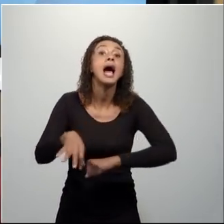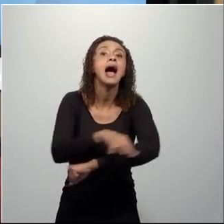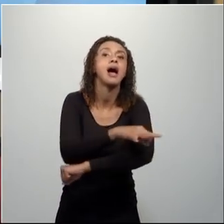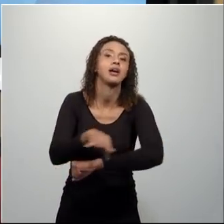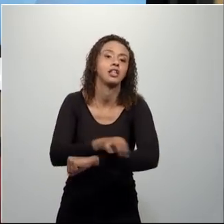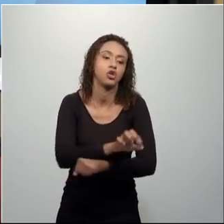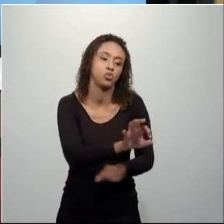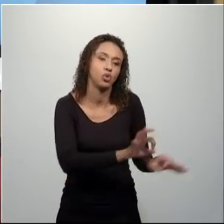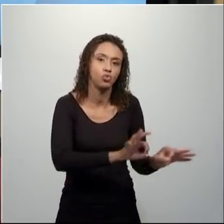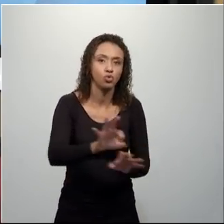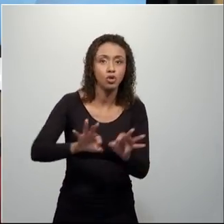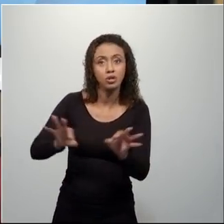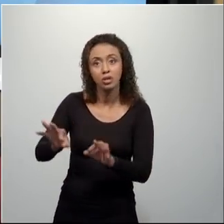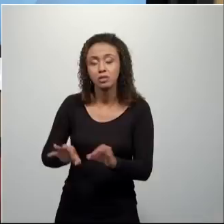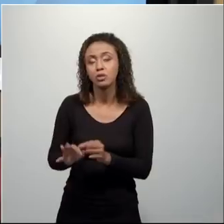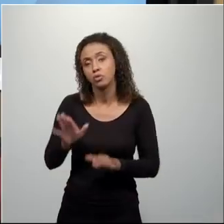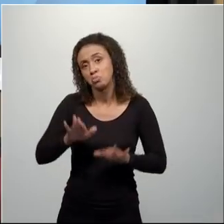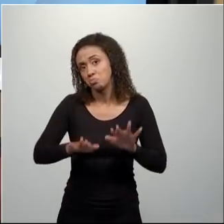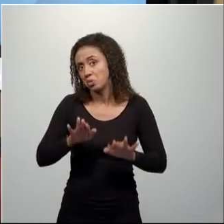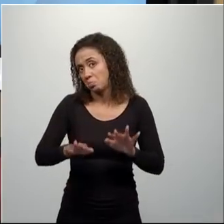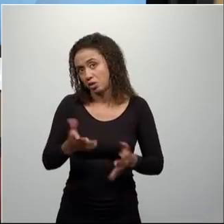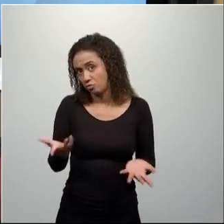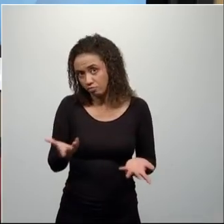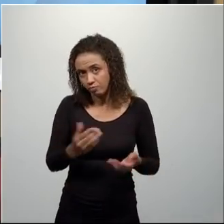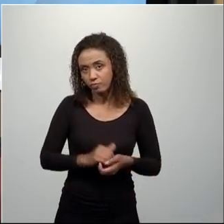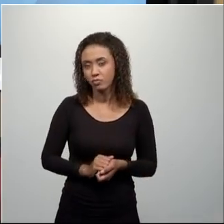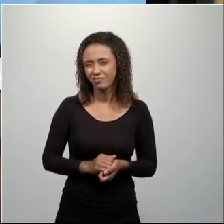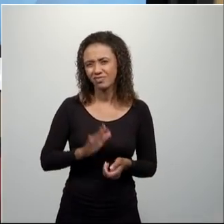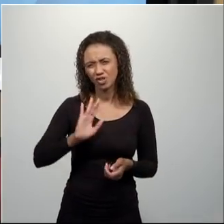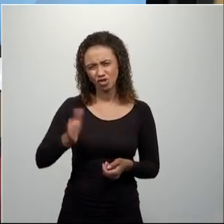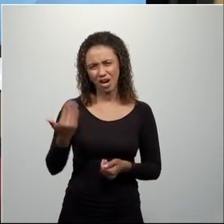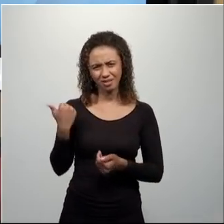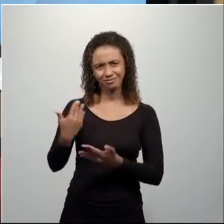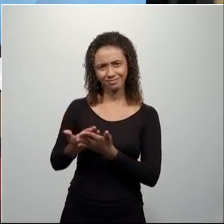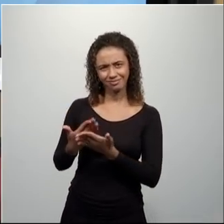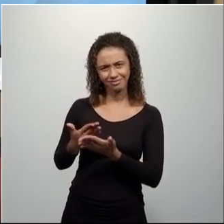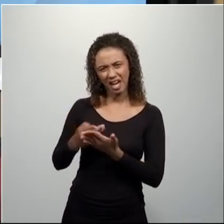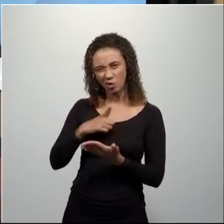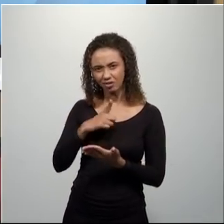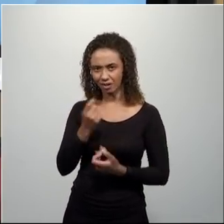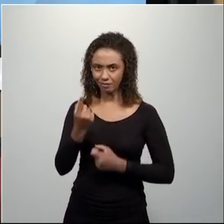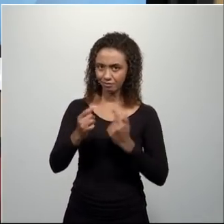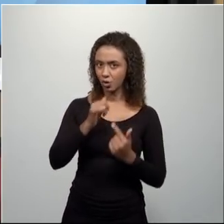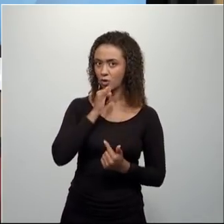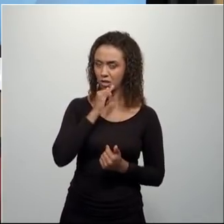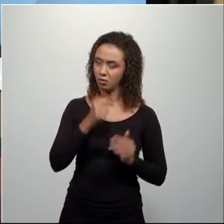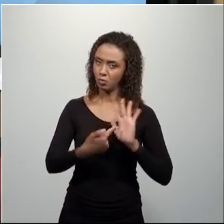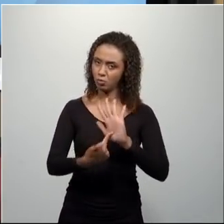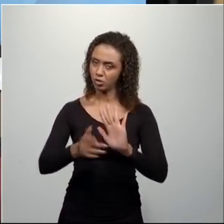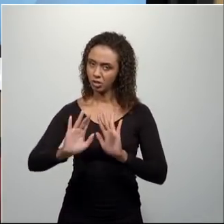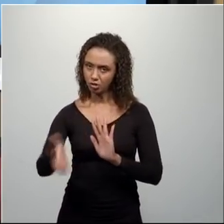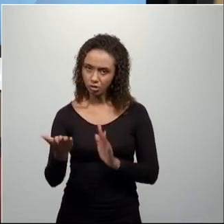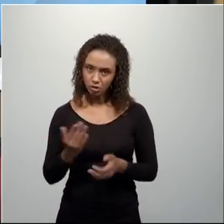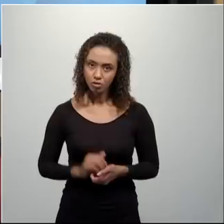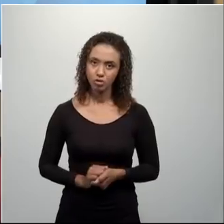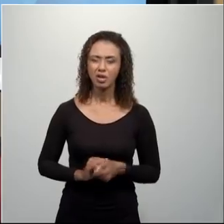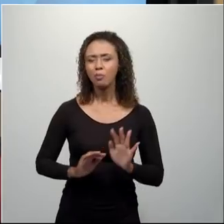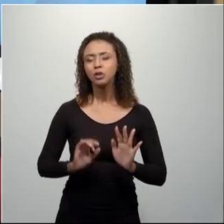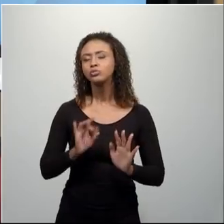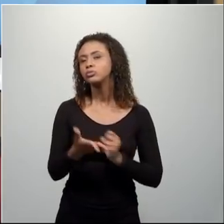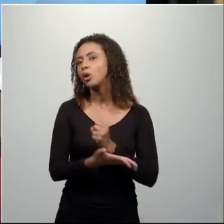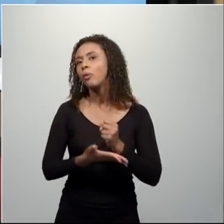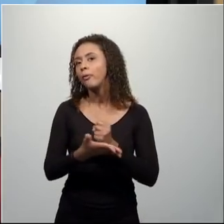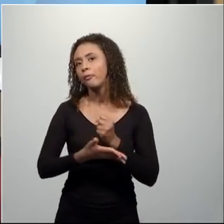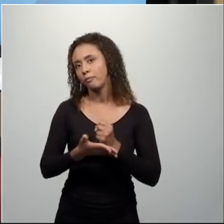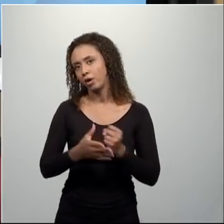adota arquitetura distintas então teve alguns exemplos na aula tem a idéia a cobertura geral das